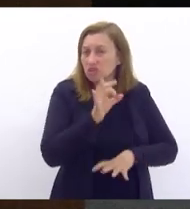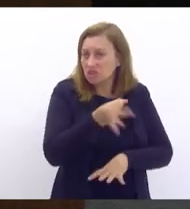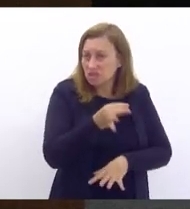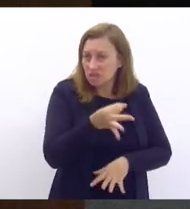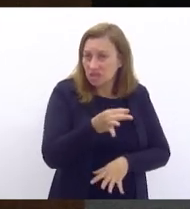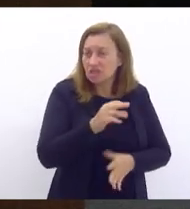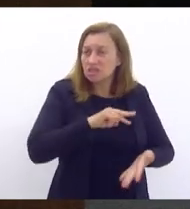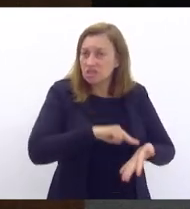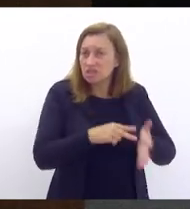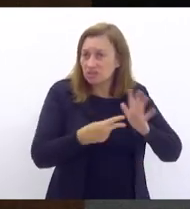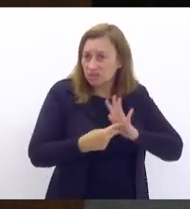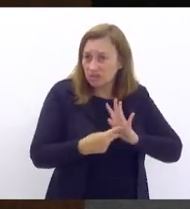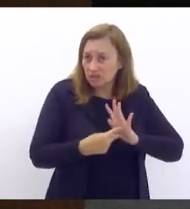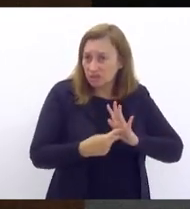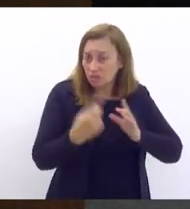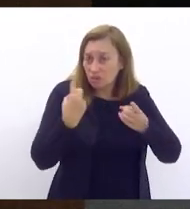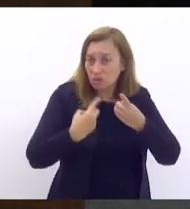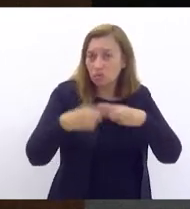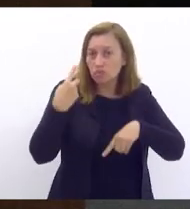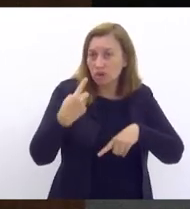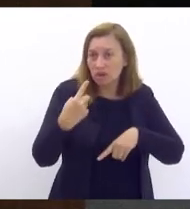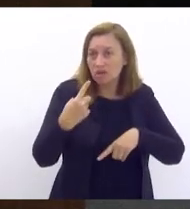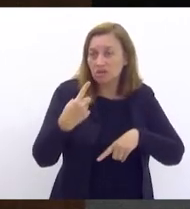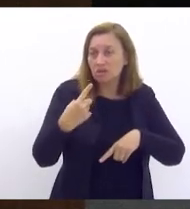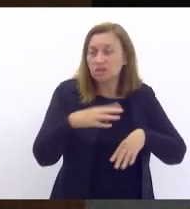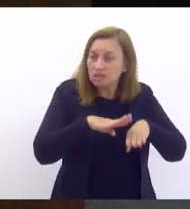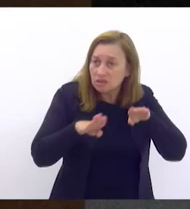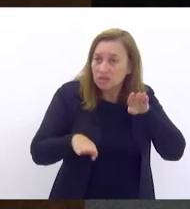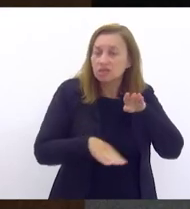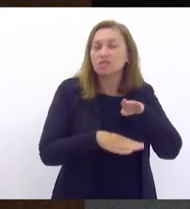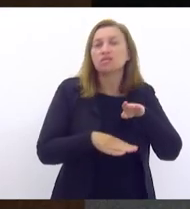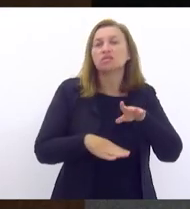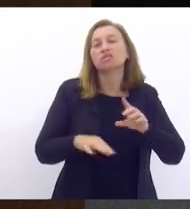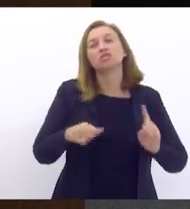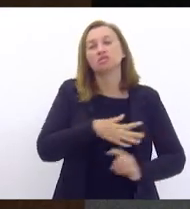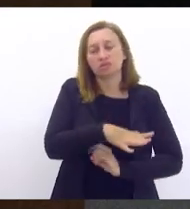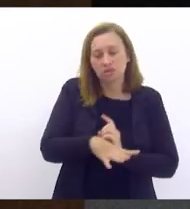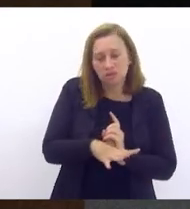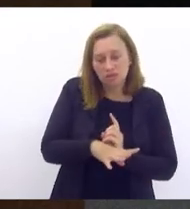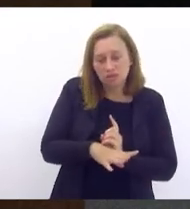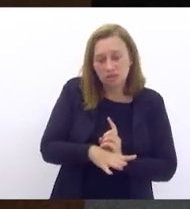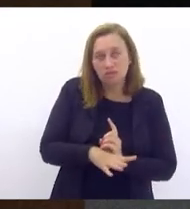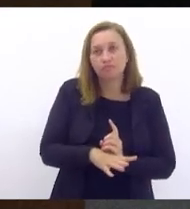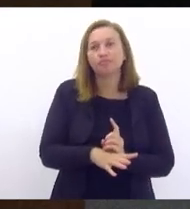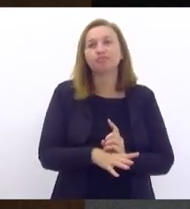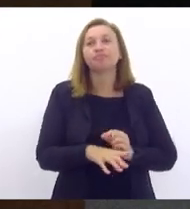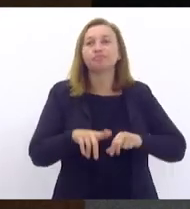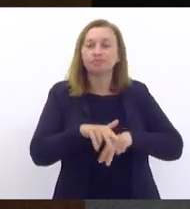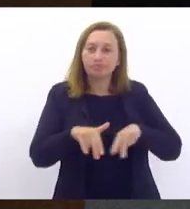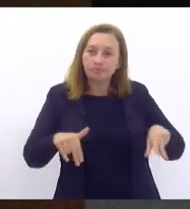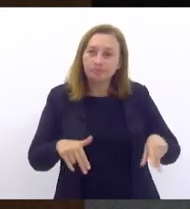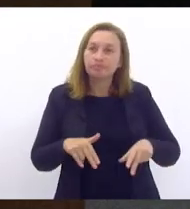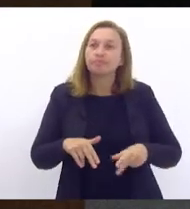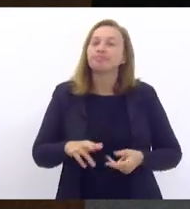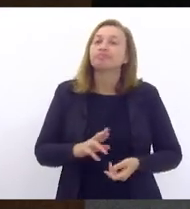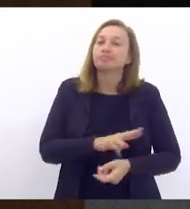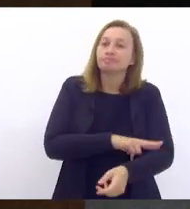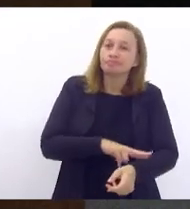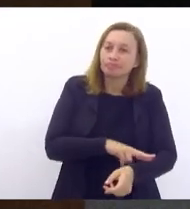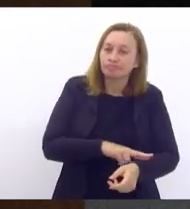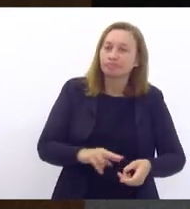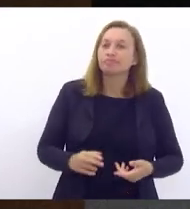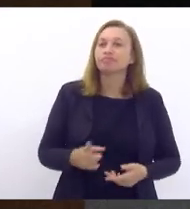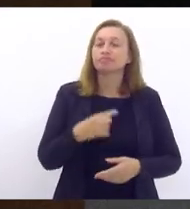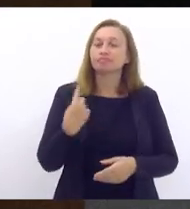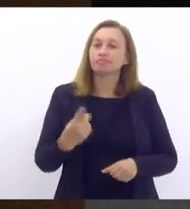fato, significar a superação das desigualdades sociais, das desigualdades de gênero e raça e classe no